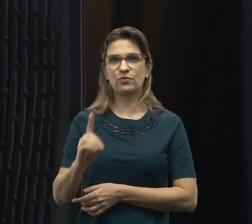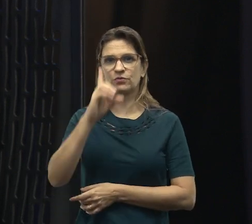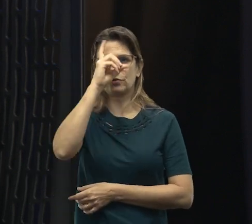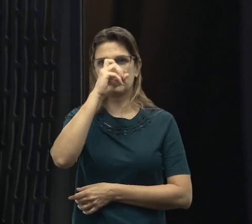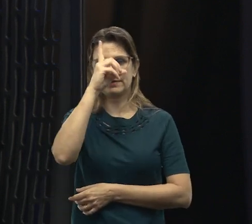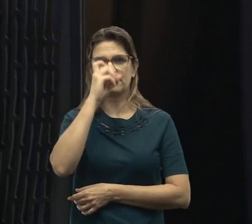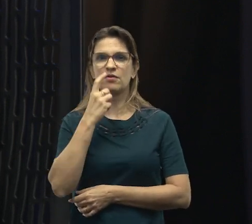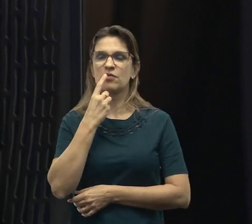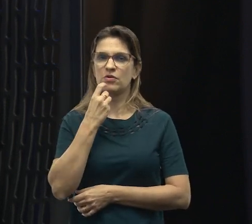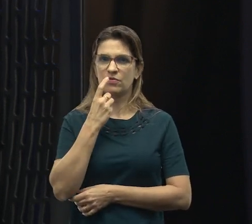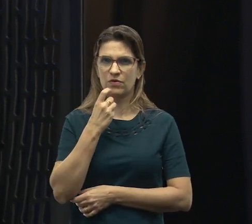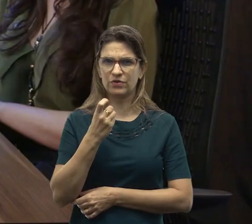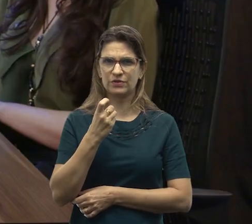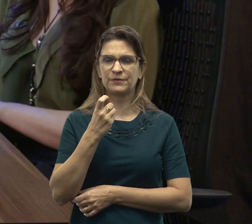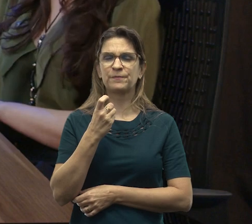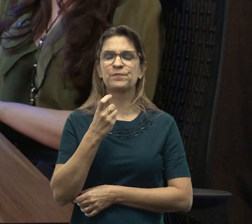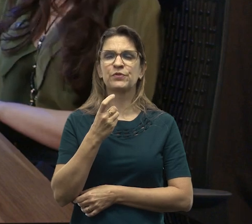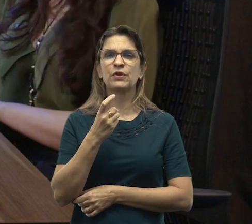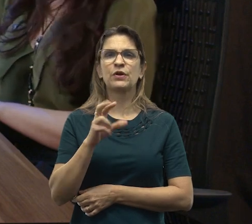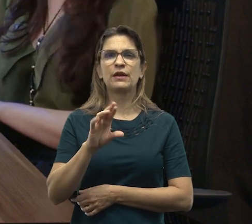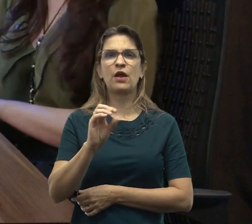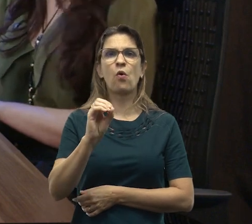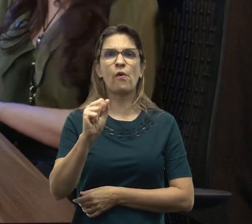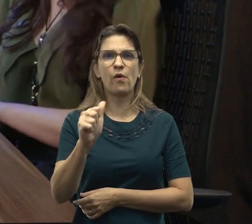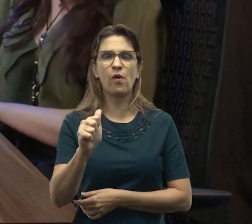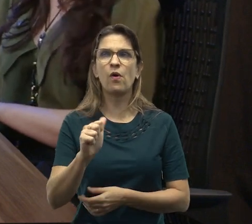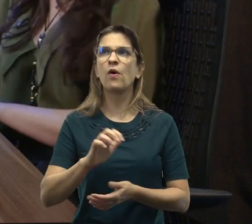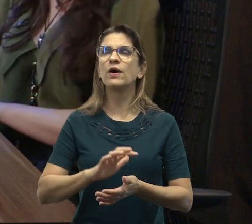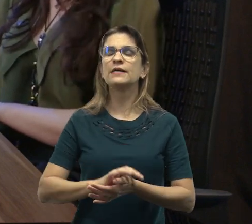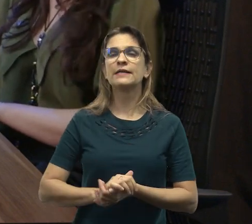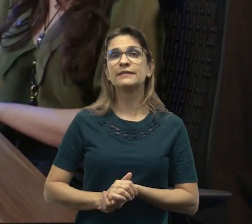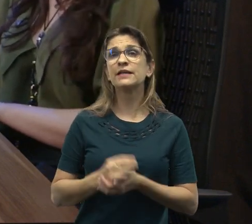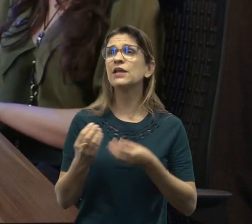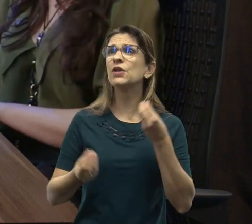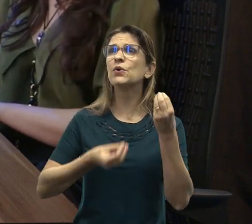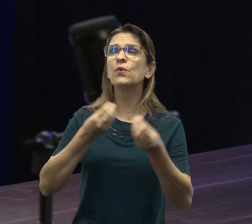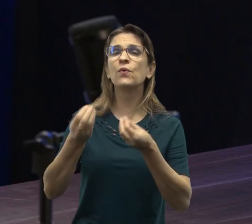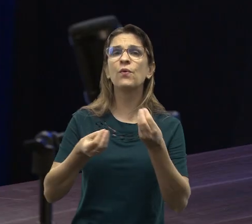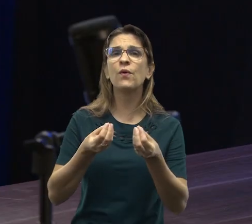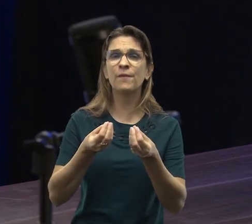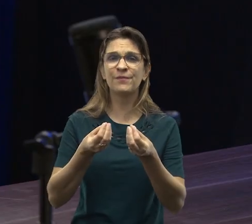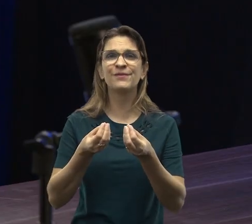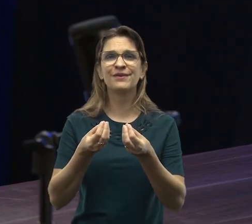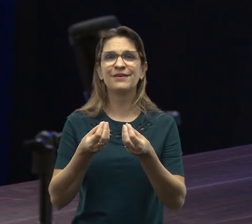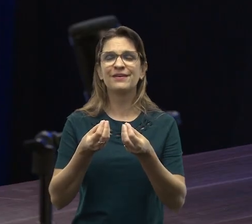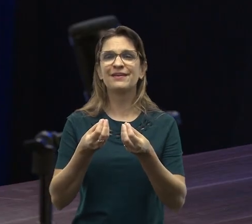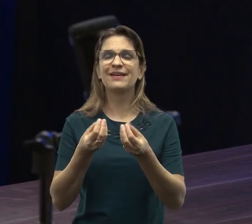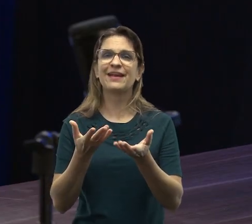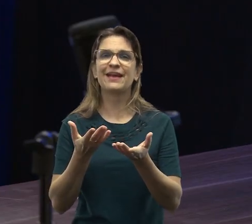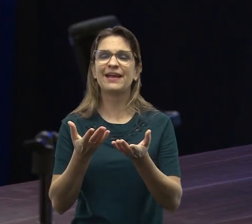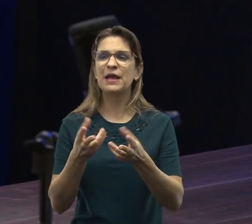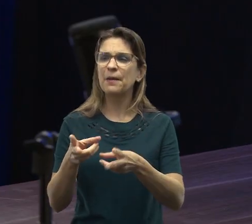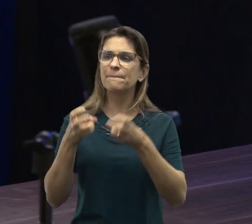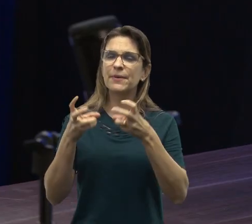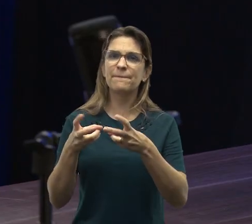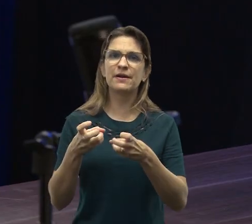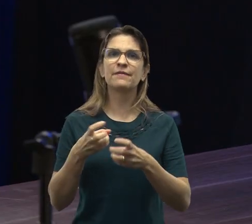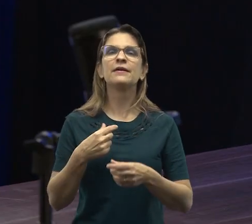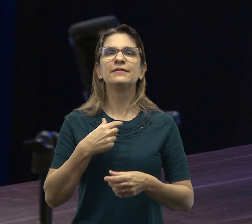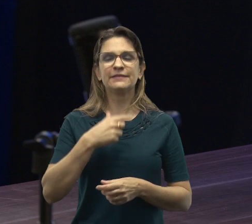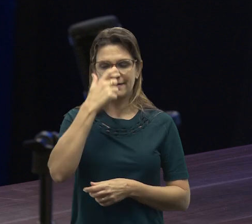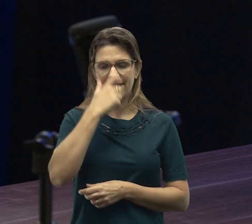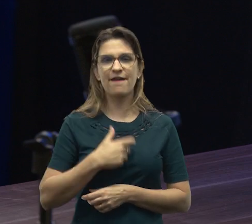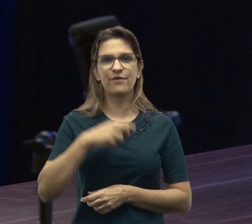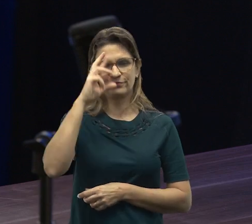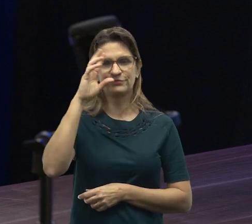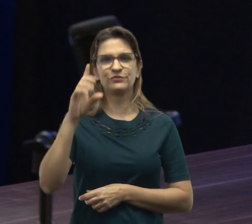né, dessa bagagem, dessa sua experiência para a sua atuação hoje como vereador? Eu fui diretor do Hospital Regional